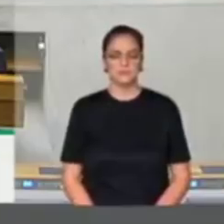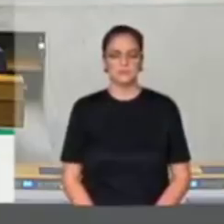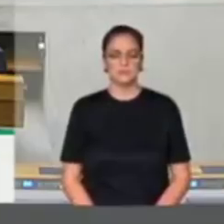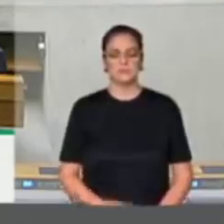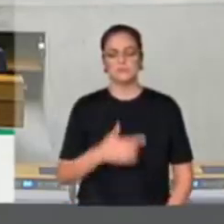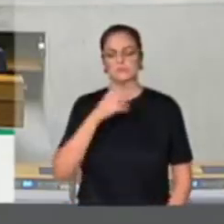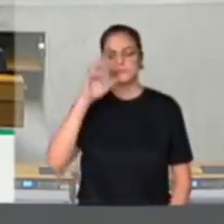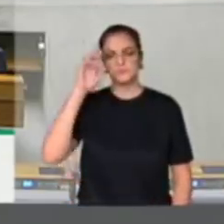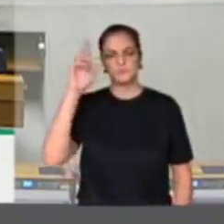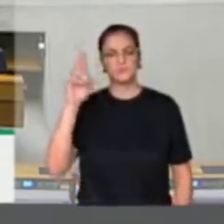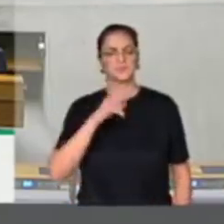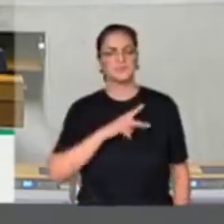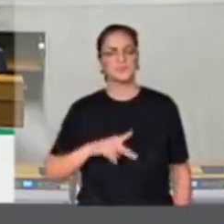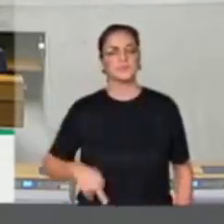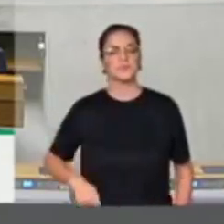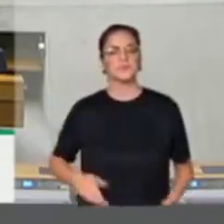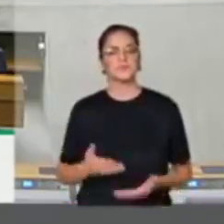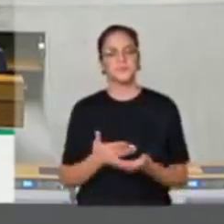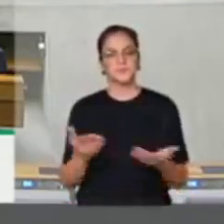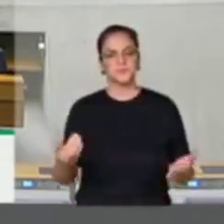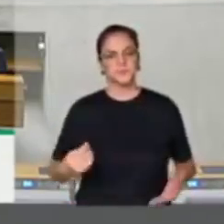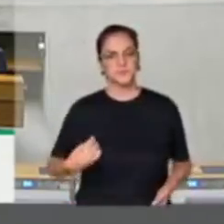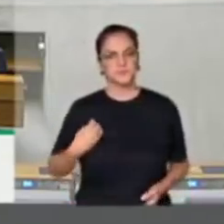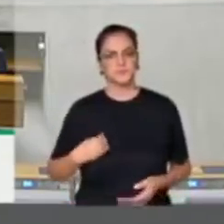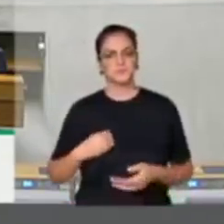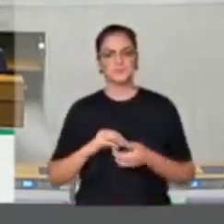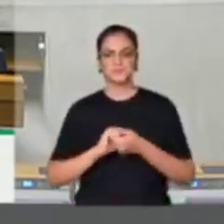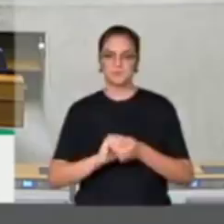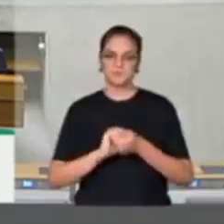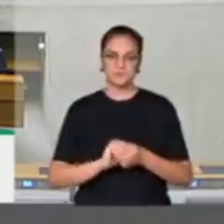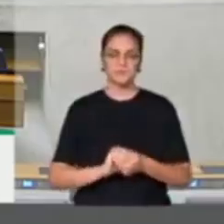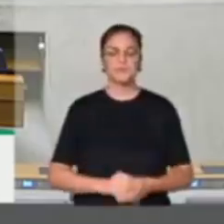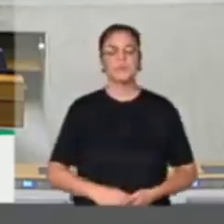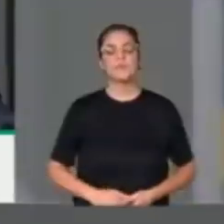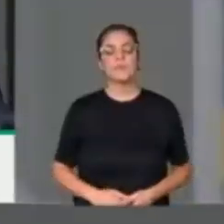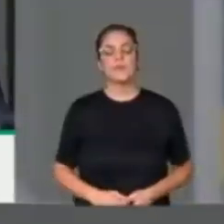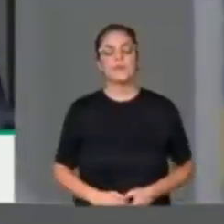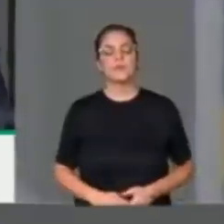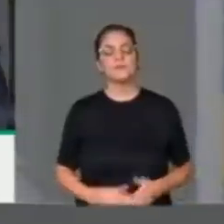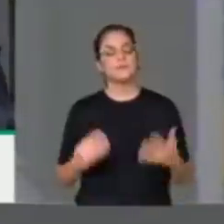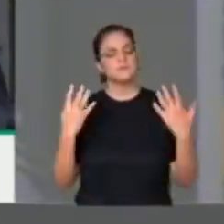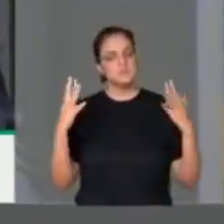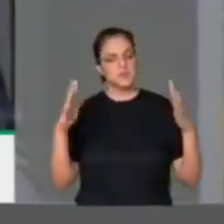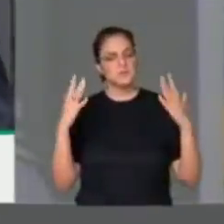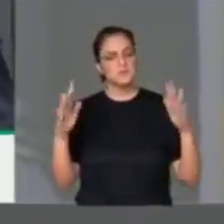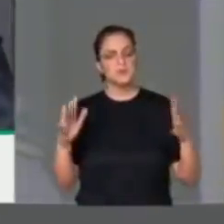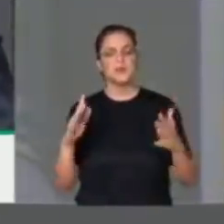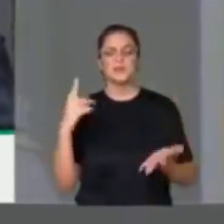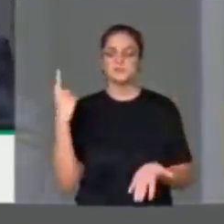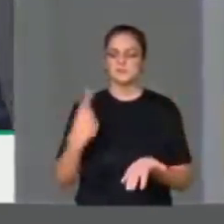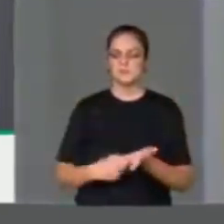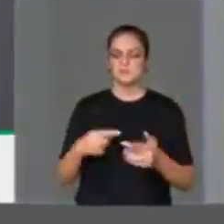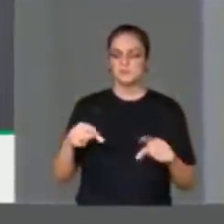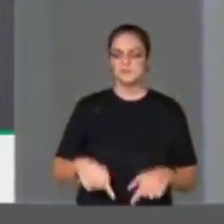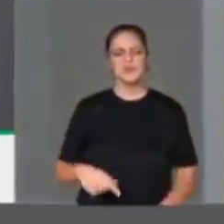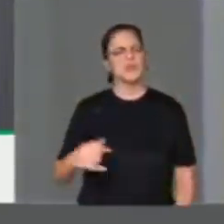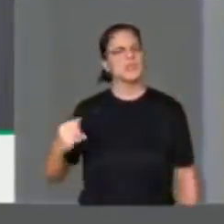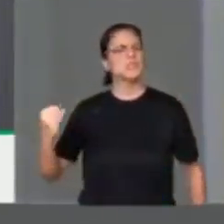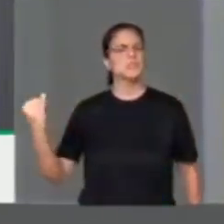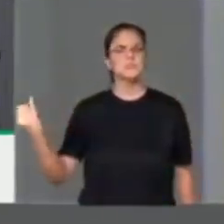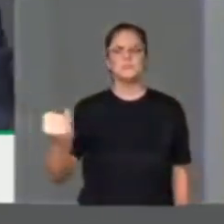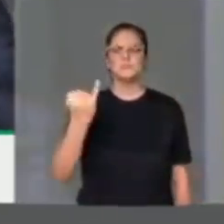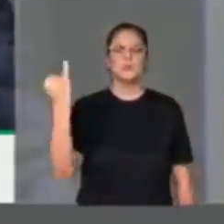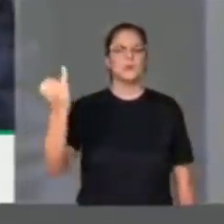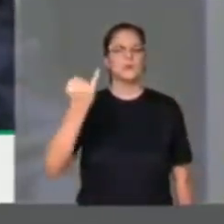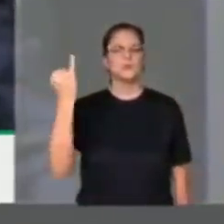Senhor presidente, convidados, parlamentares, quero primeiro parabenizar pela iniciativa. Acho que fundamental importância a gente demonstrar